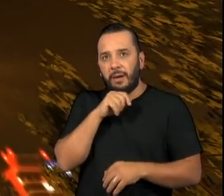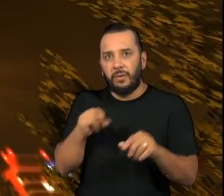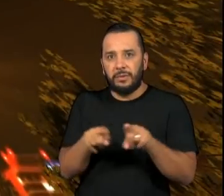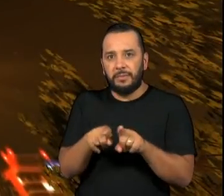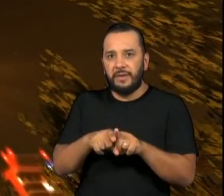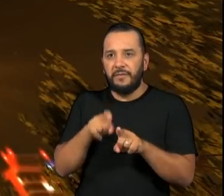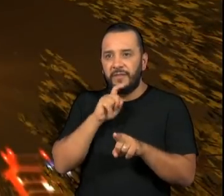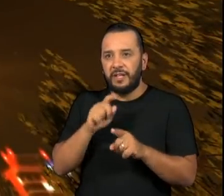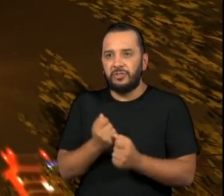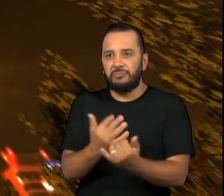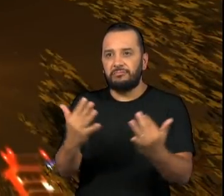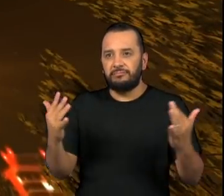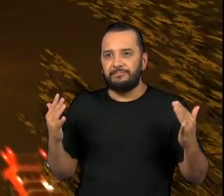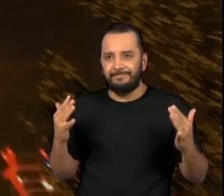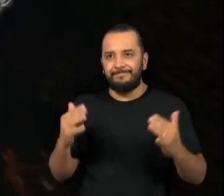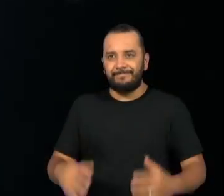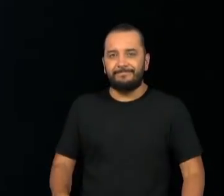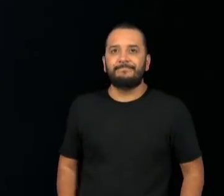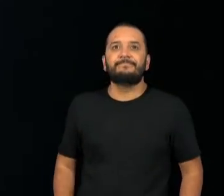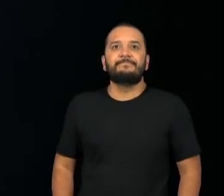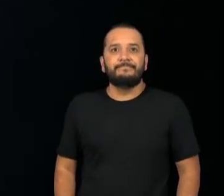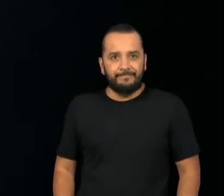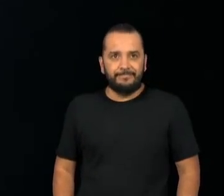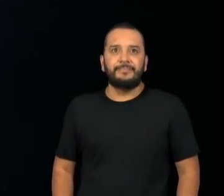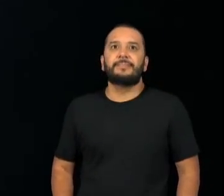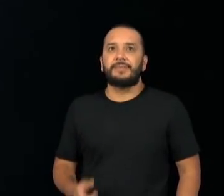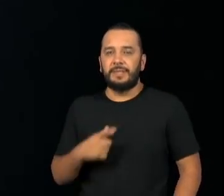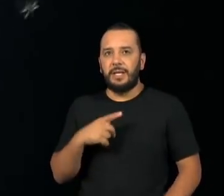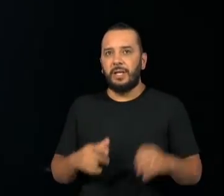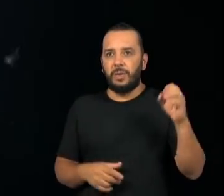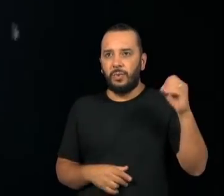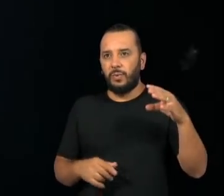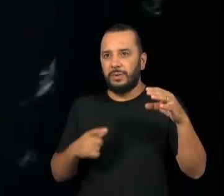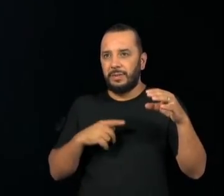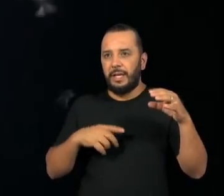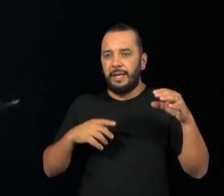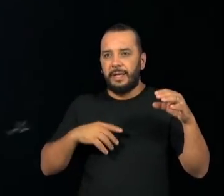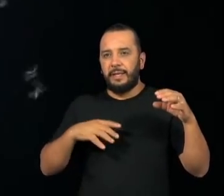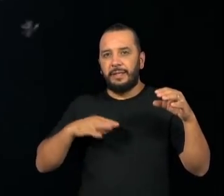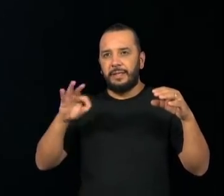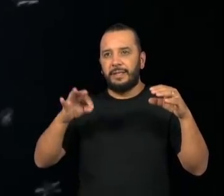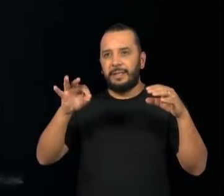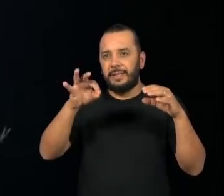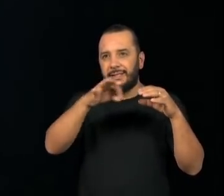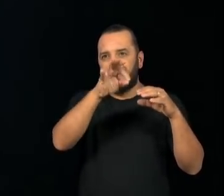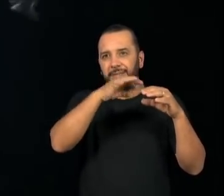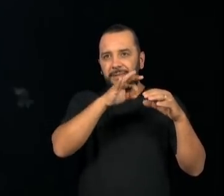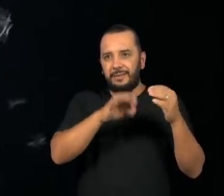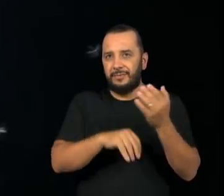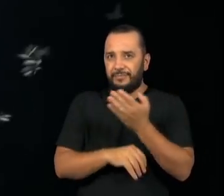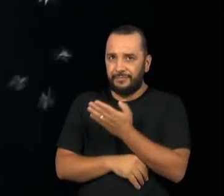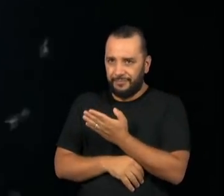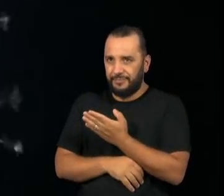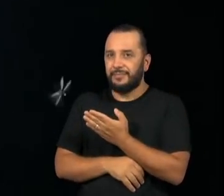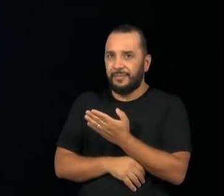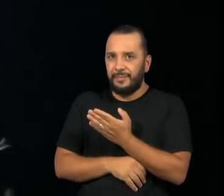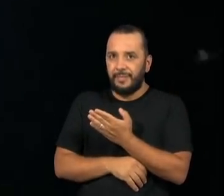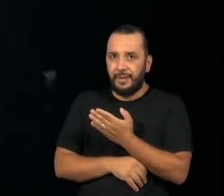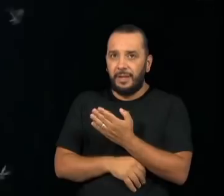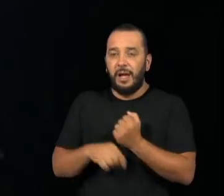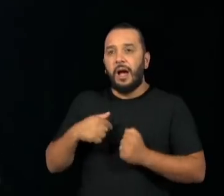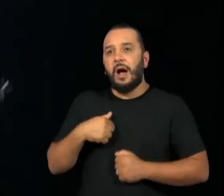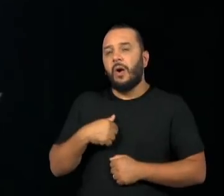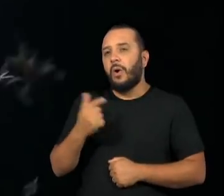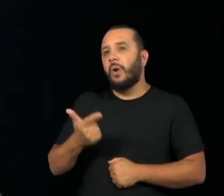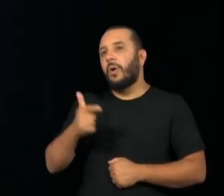plantas. Essa fonte de luz, ela vai atrair insetos. Esses insetos, eles são o alimento de alguma